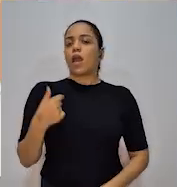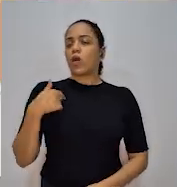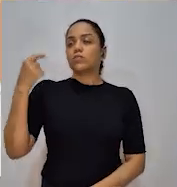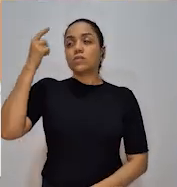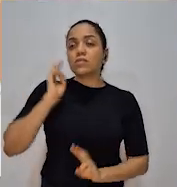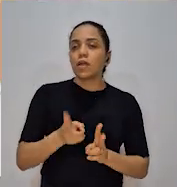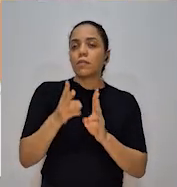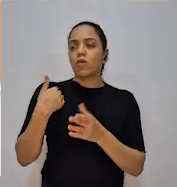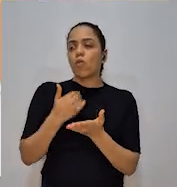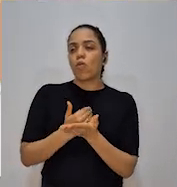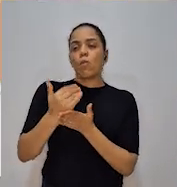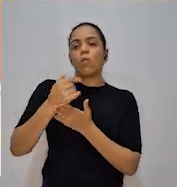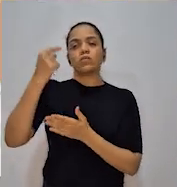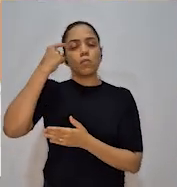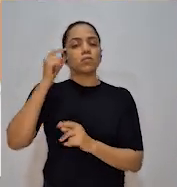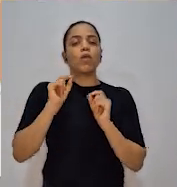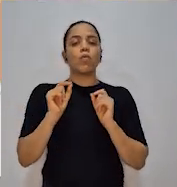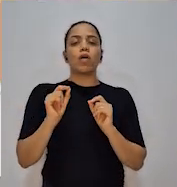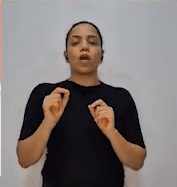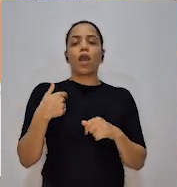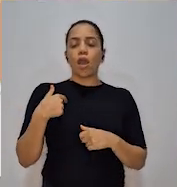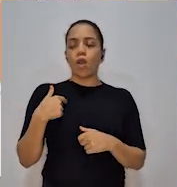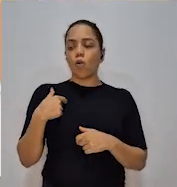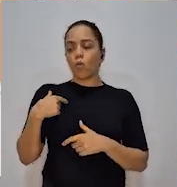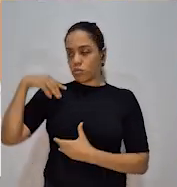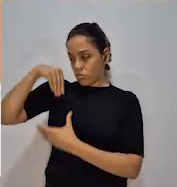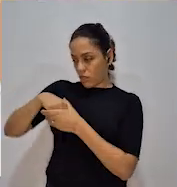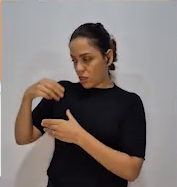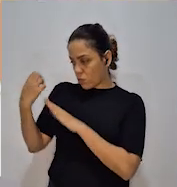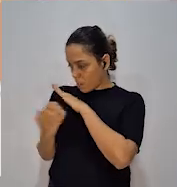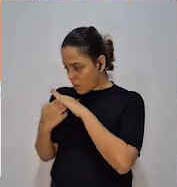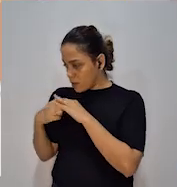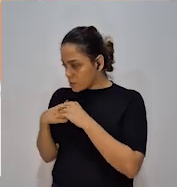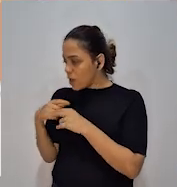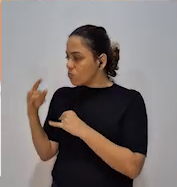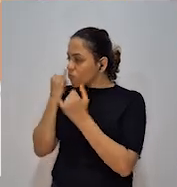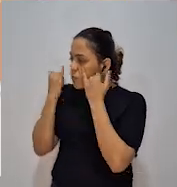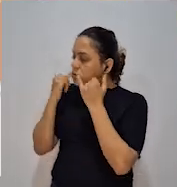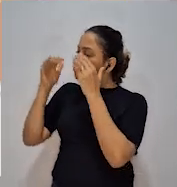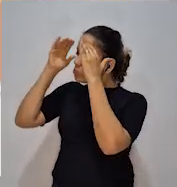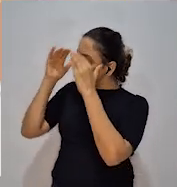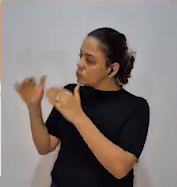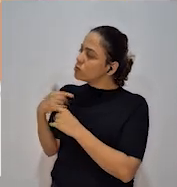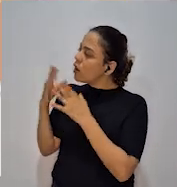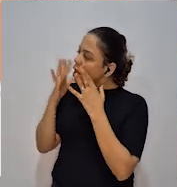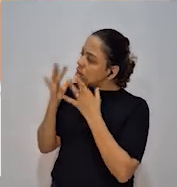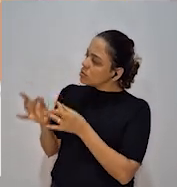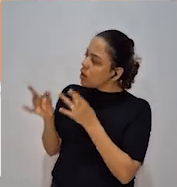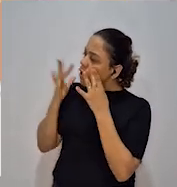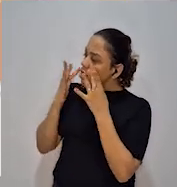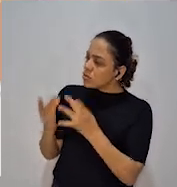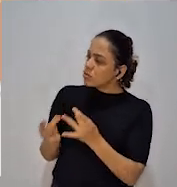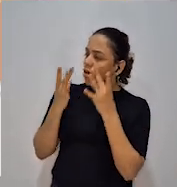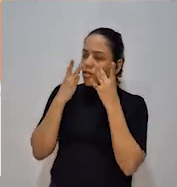nas organizações, eu escuto as pessoas internas e eu extraio os dados, as informações internas